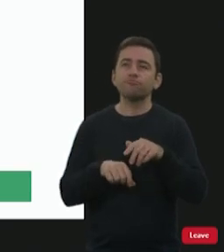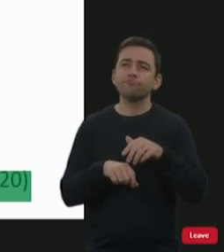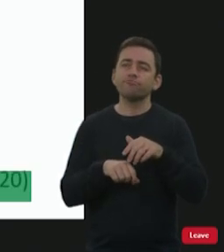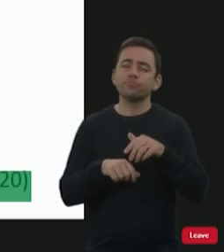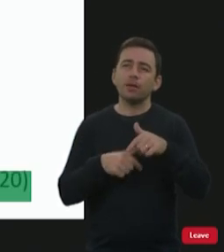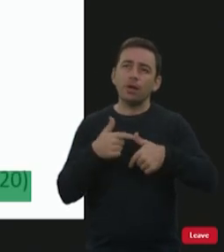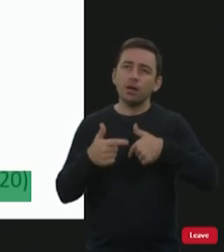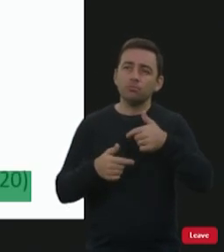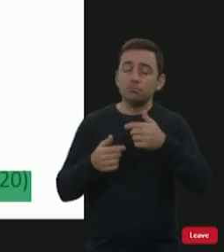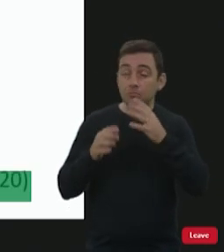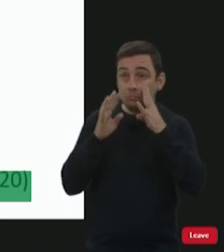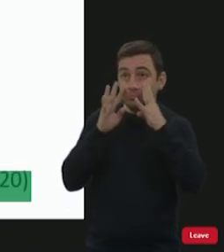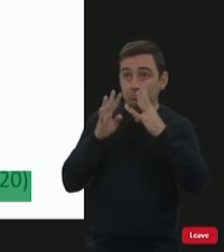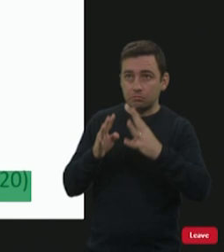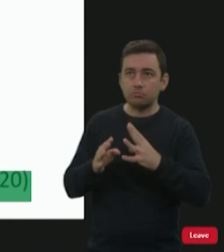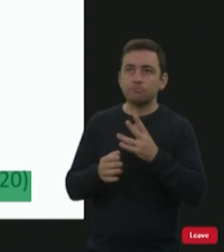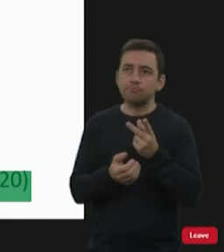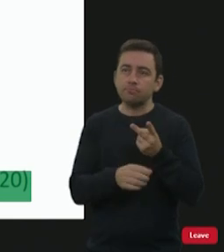esses pacientes.